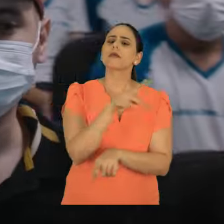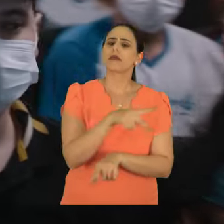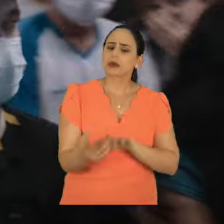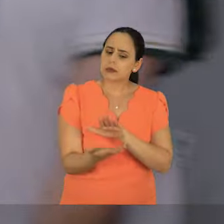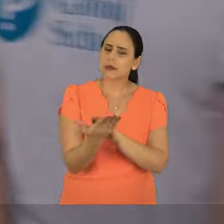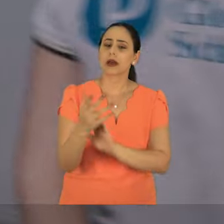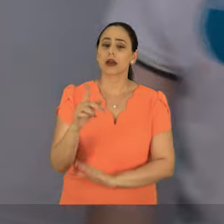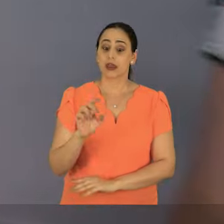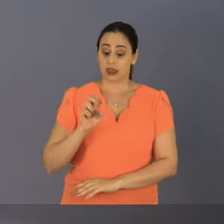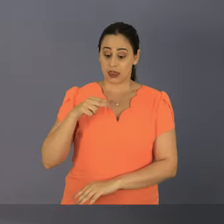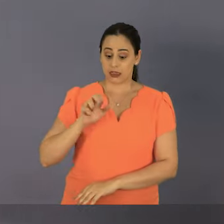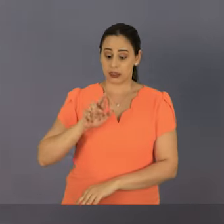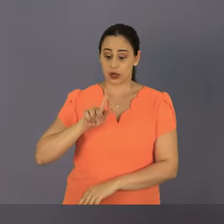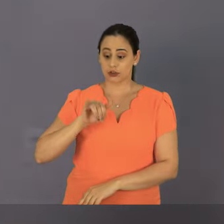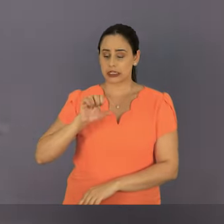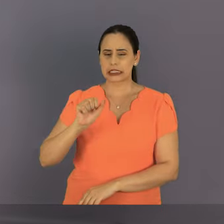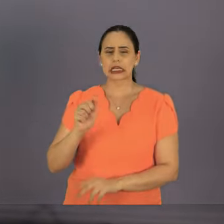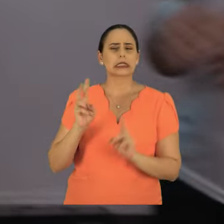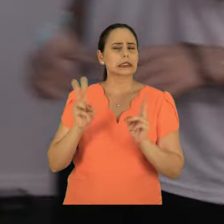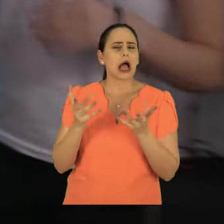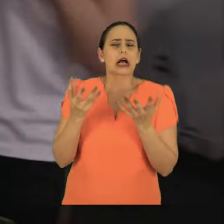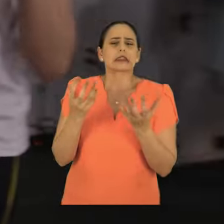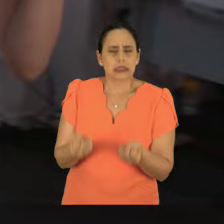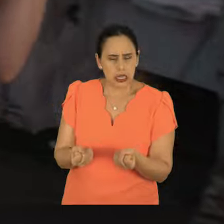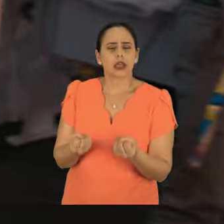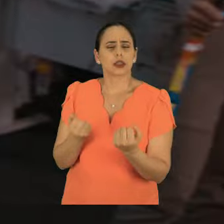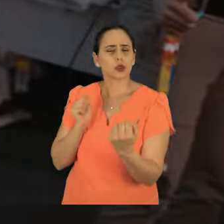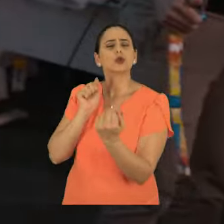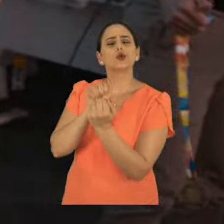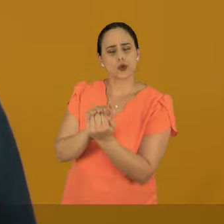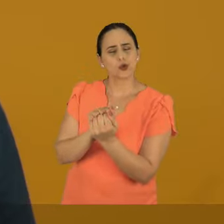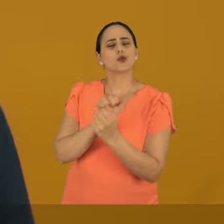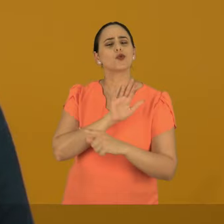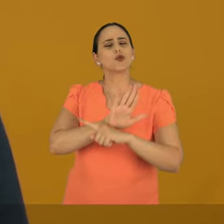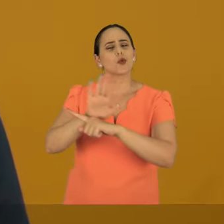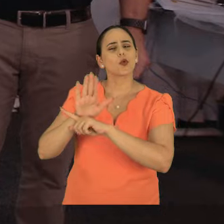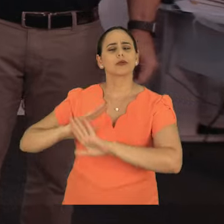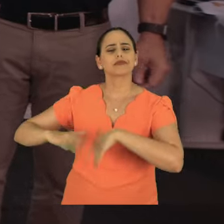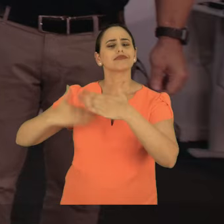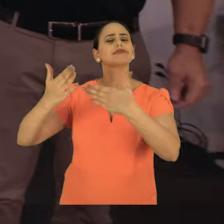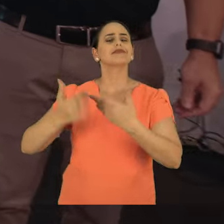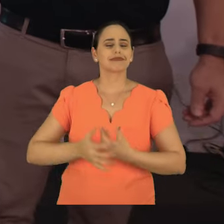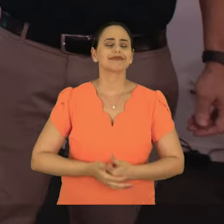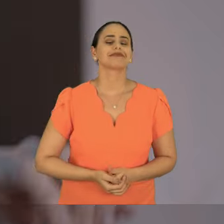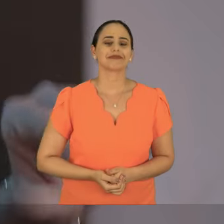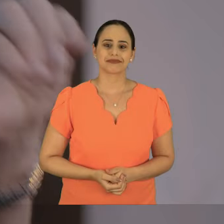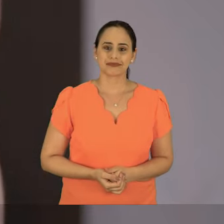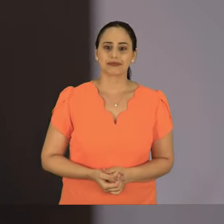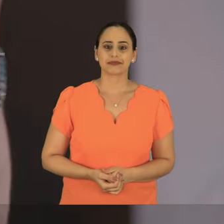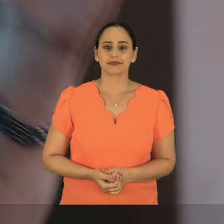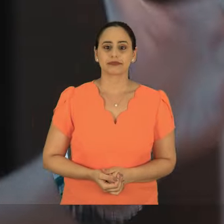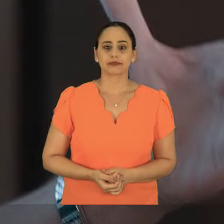no que depender da Energisa, a gente vai estar junto para poder ajudar nesse desenvolvimento.